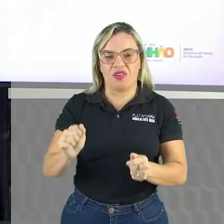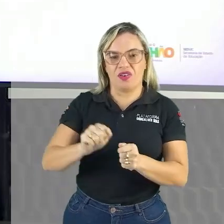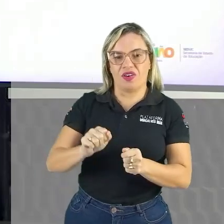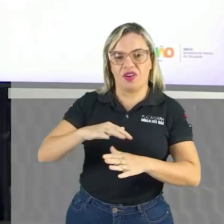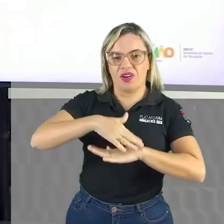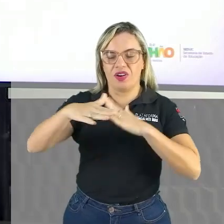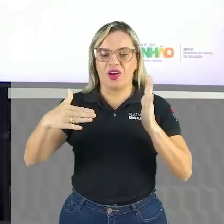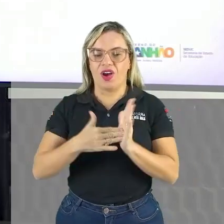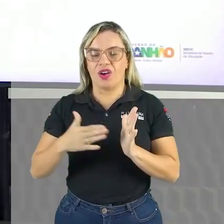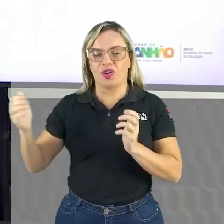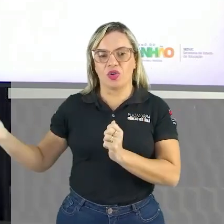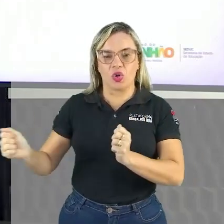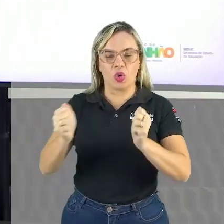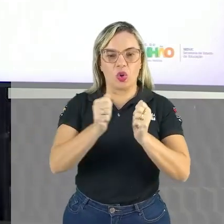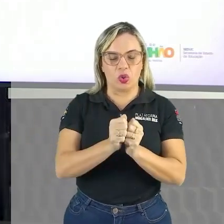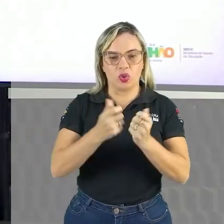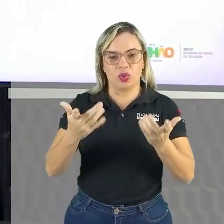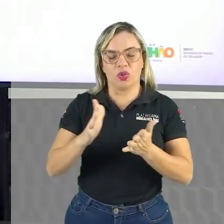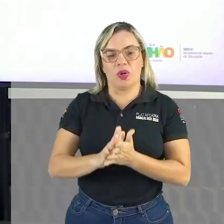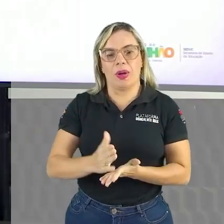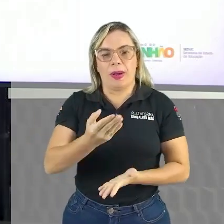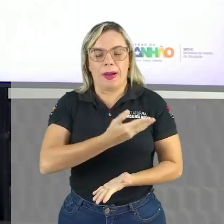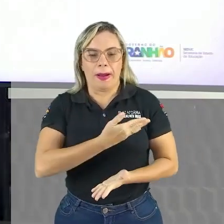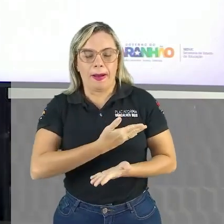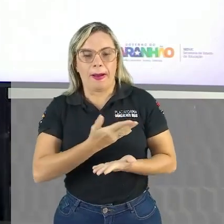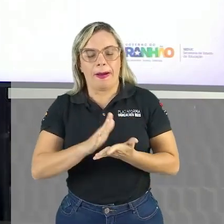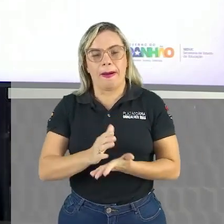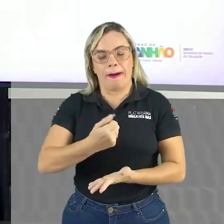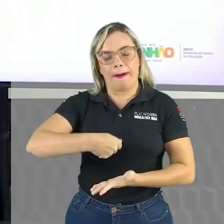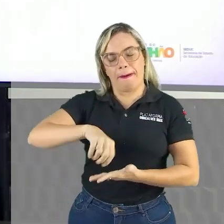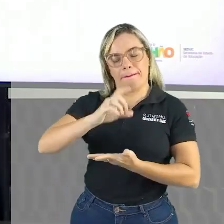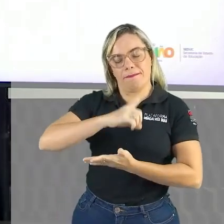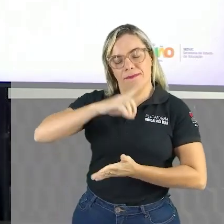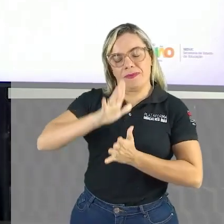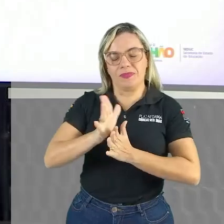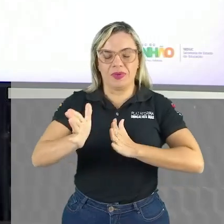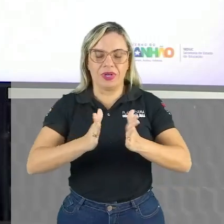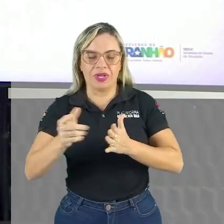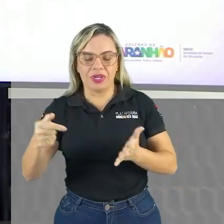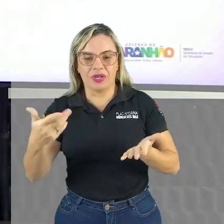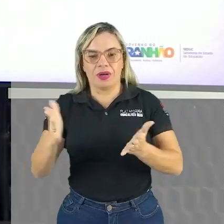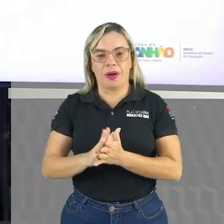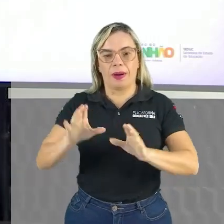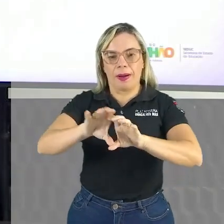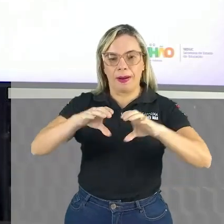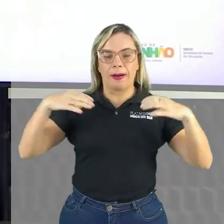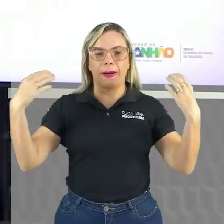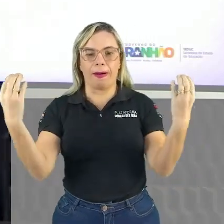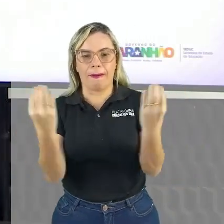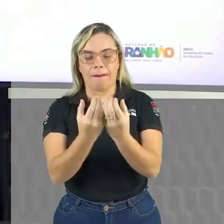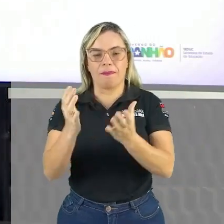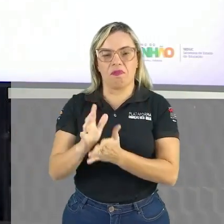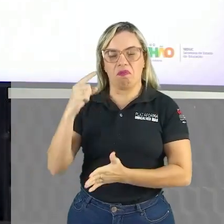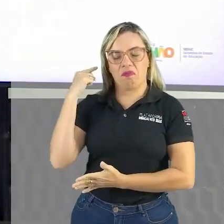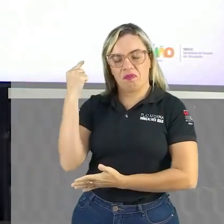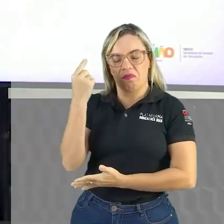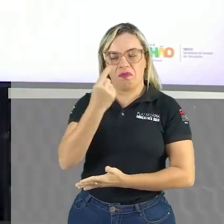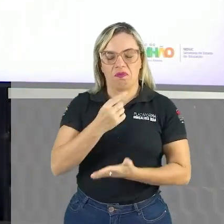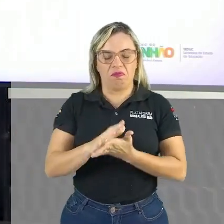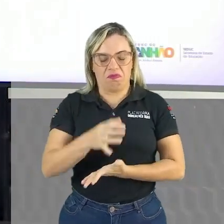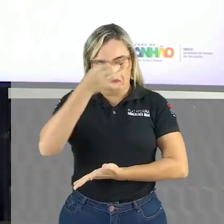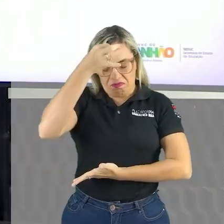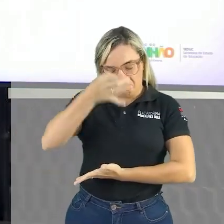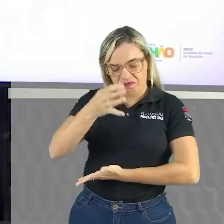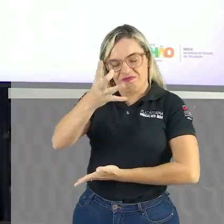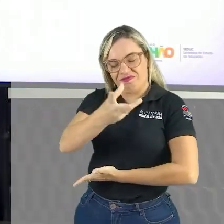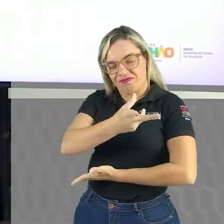minha grande amiga Day, trazendo toda a acessibilidade para a comunidade surda também chegar bem preparada nessa prova,